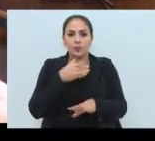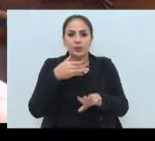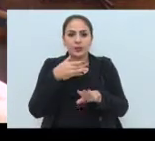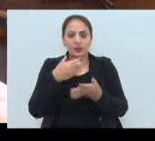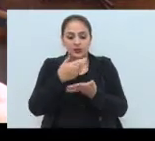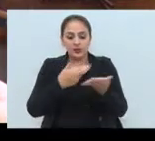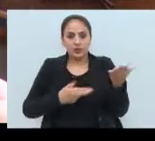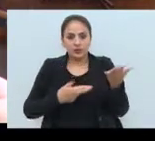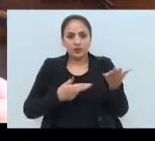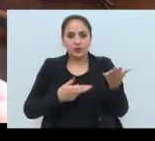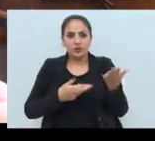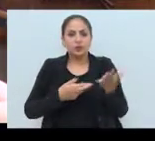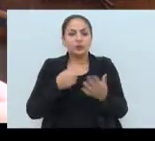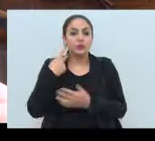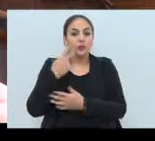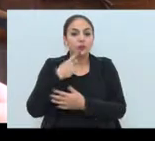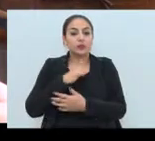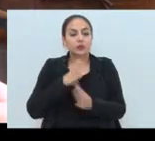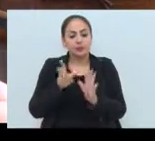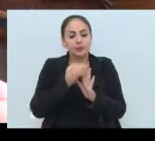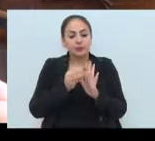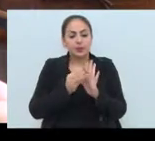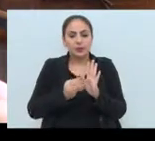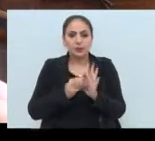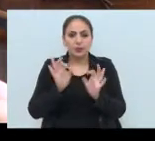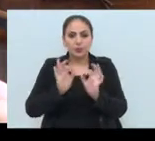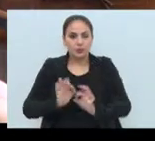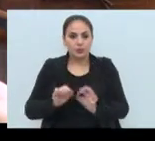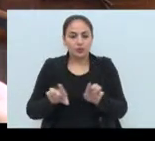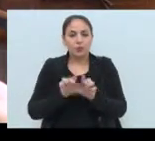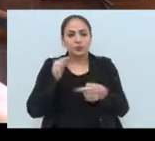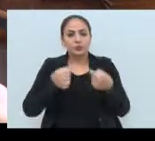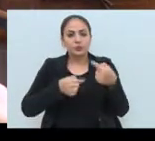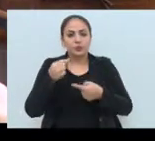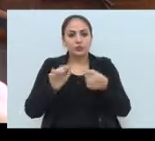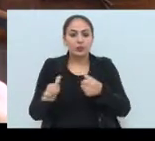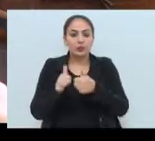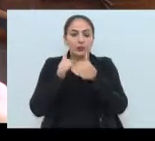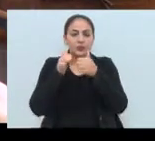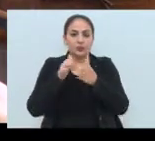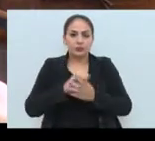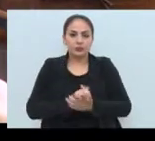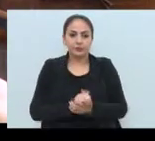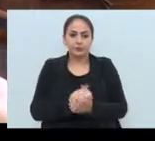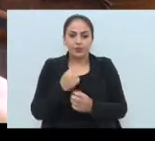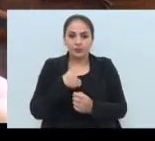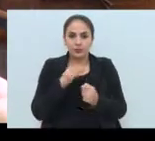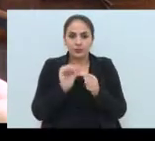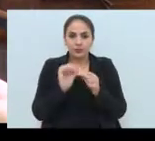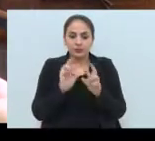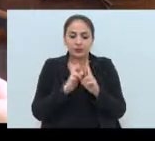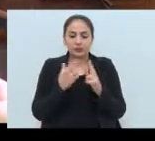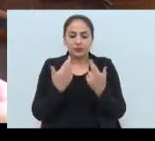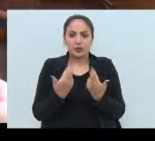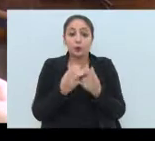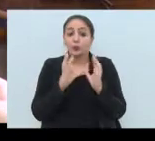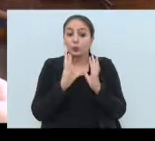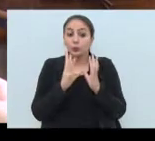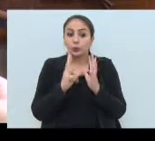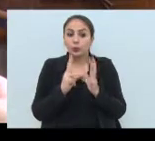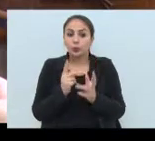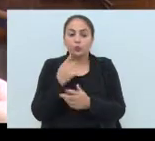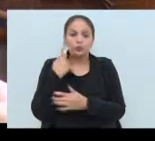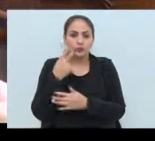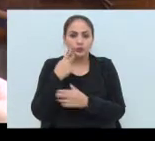algumas emendas ao projeto para então tentar discutir a qualidade do transporte. Eu fiz uma ressalva na reunião de que todos os vereadores